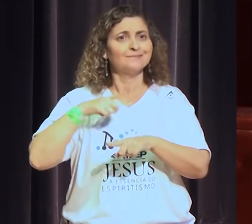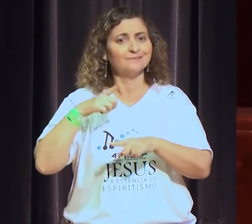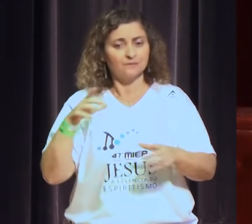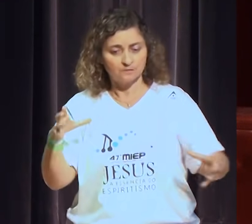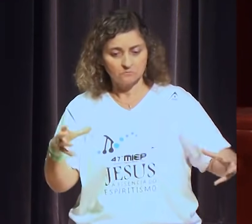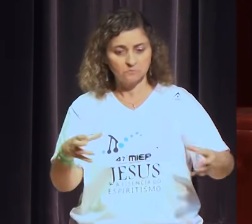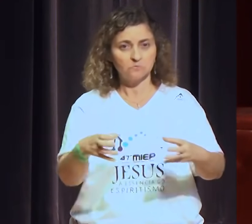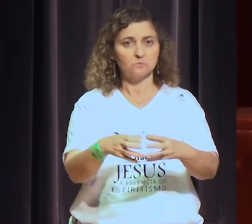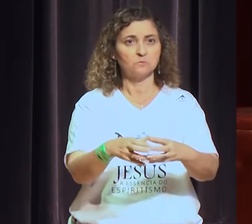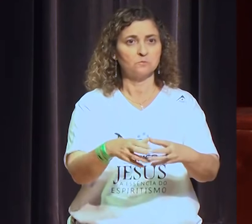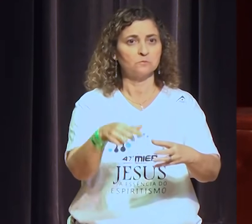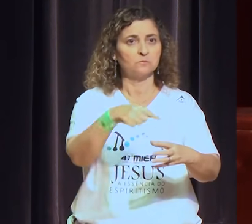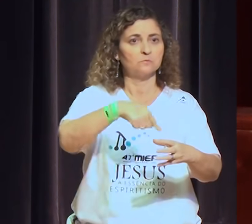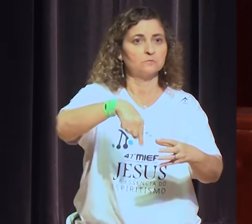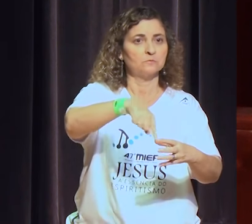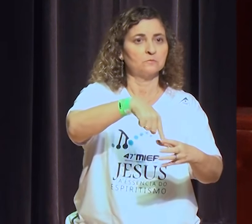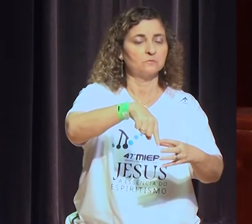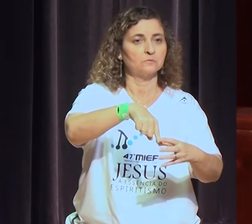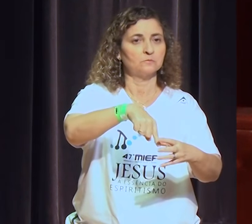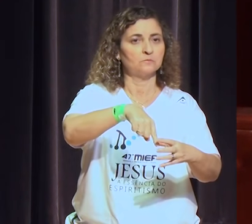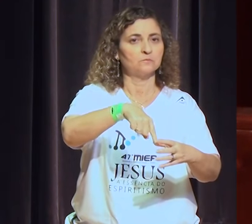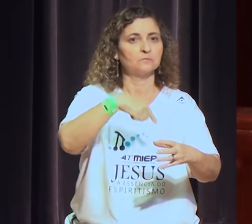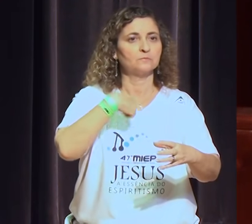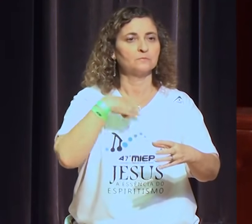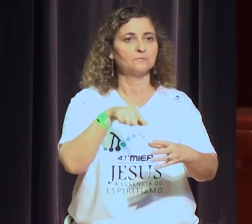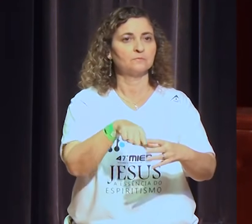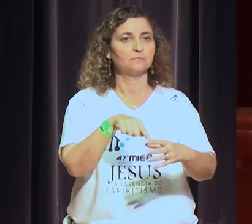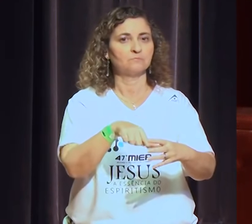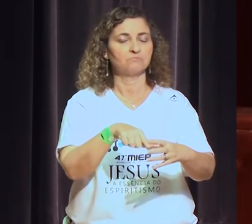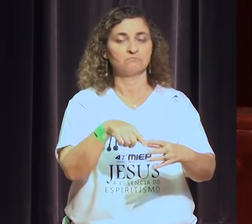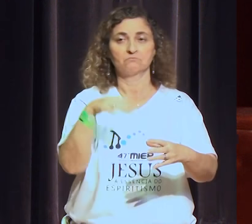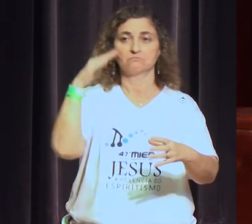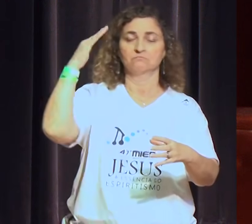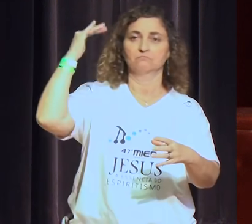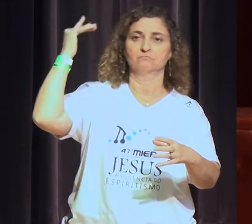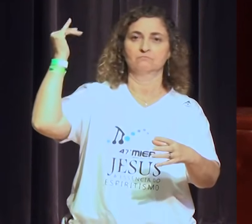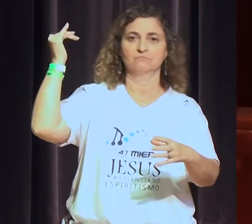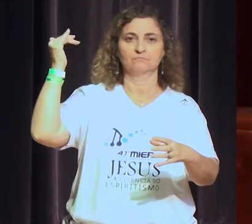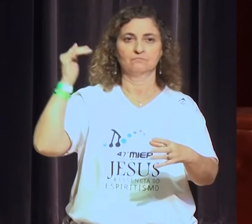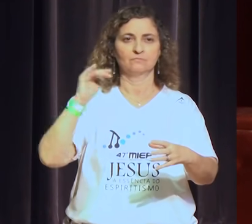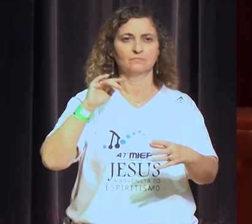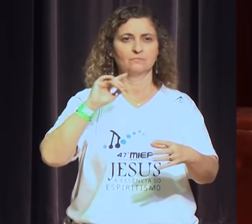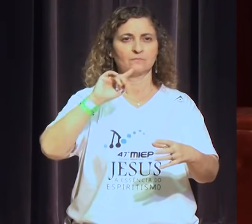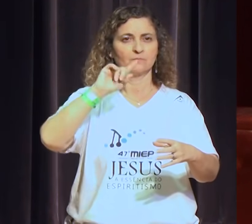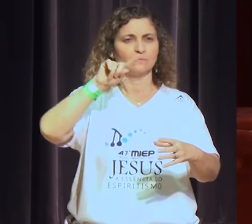e além dos ministros, tem uma turma que se acha.